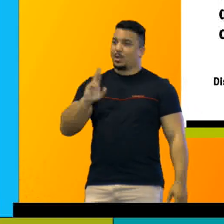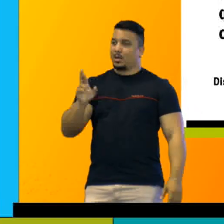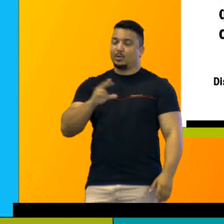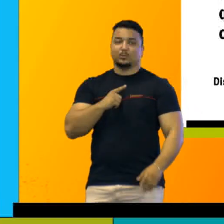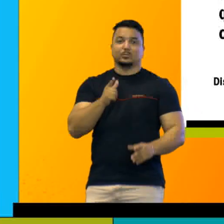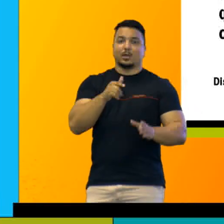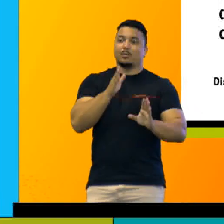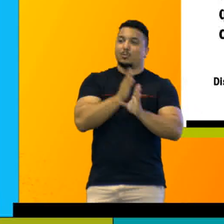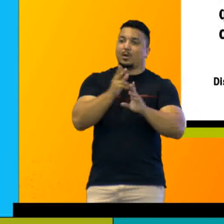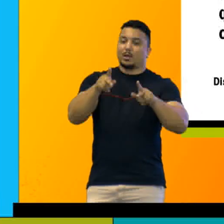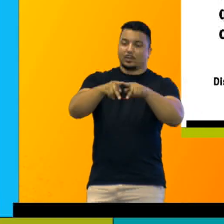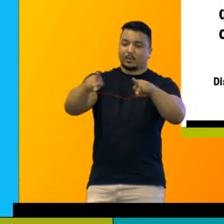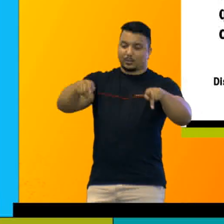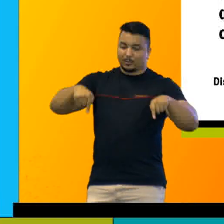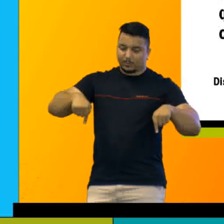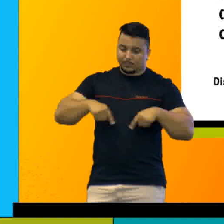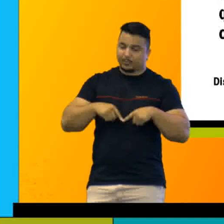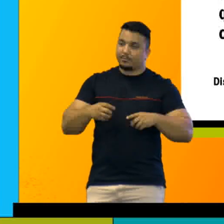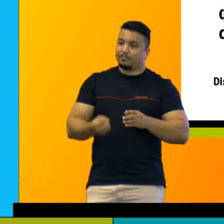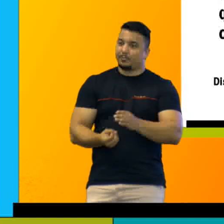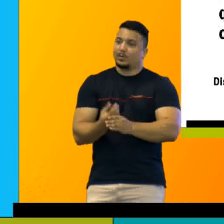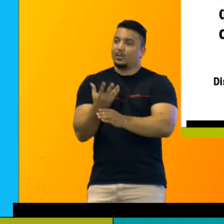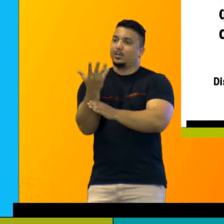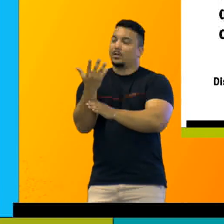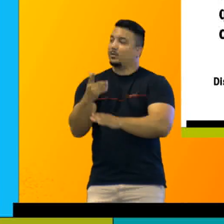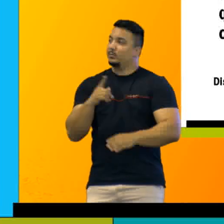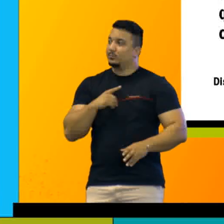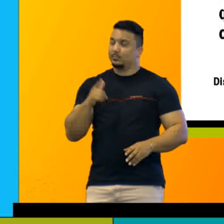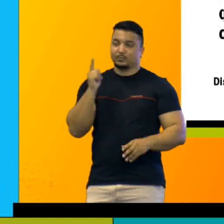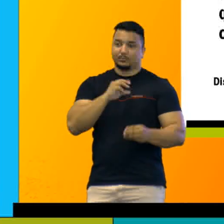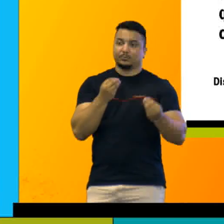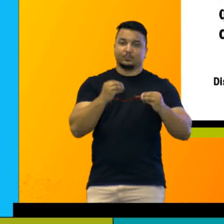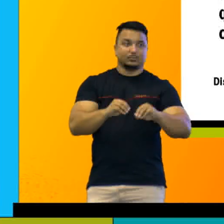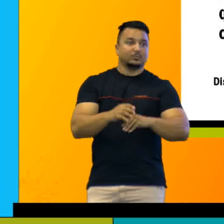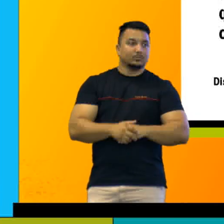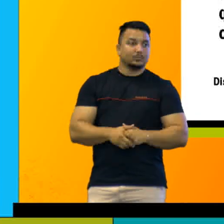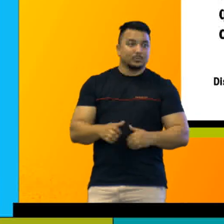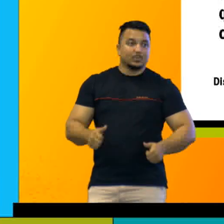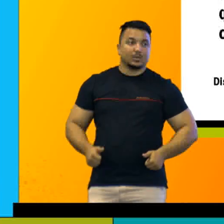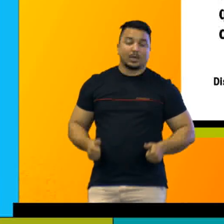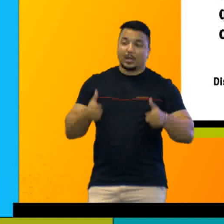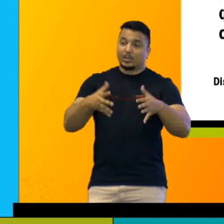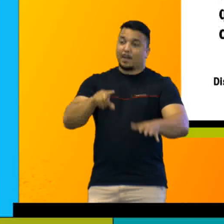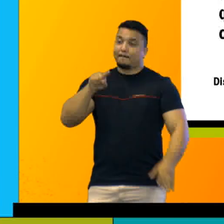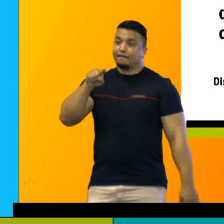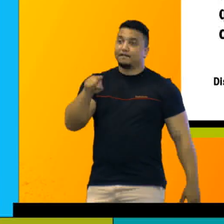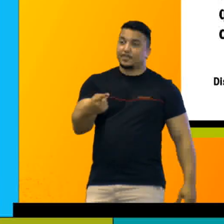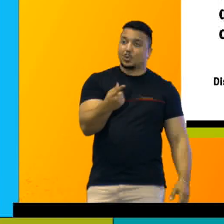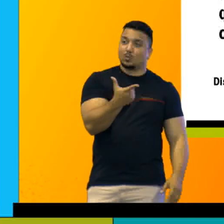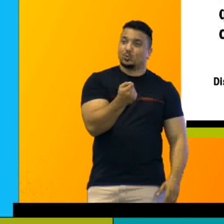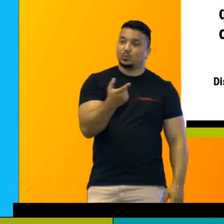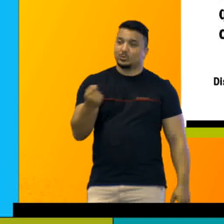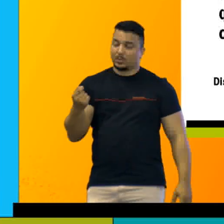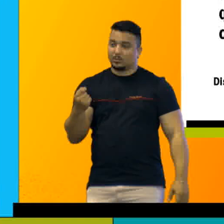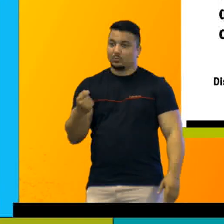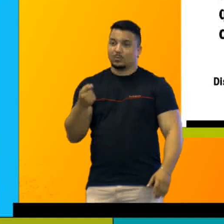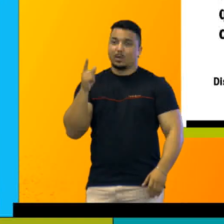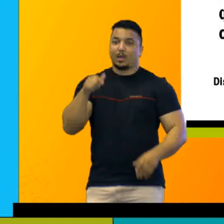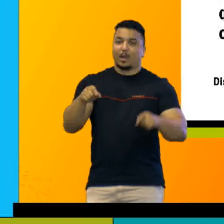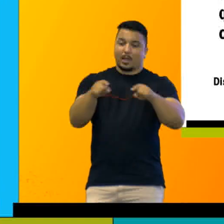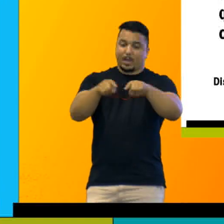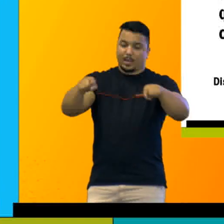por hectare plantado. Então, olha aí, ó, já grifa aí, ó, gastava R$ 1.200